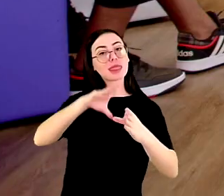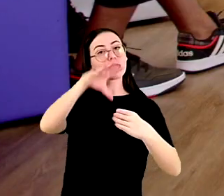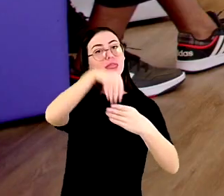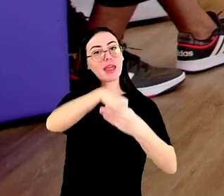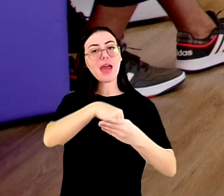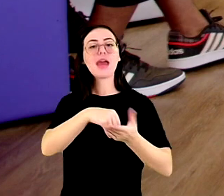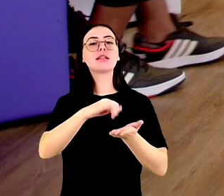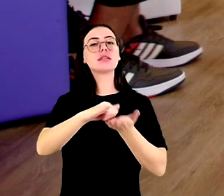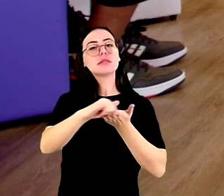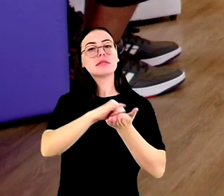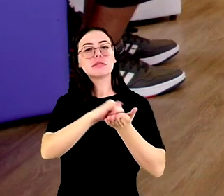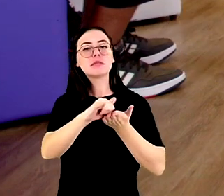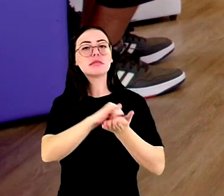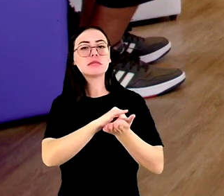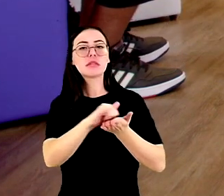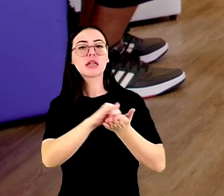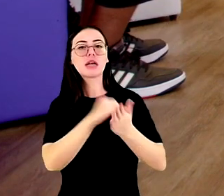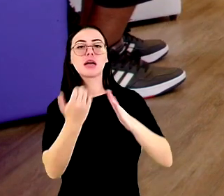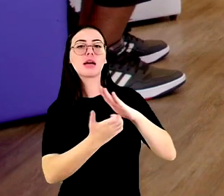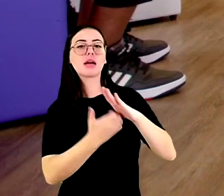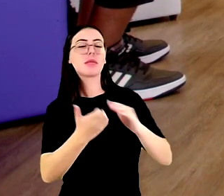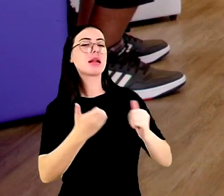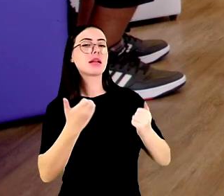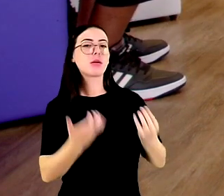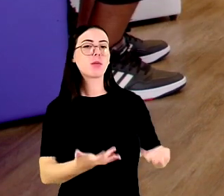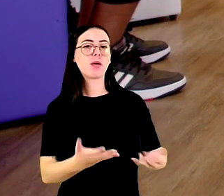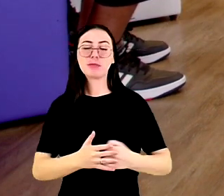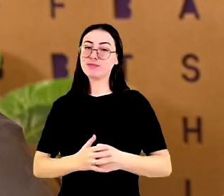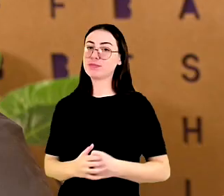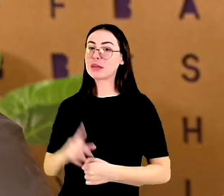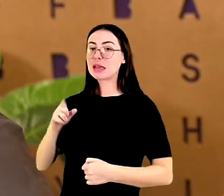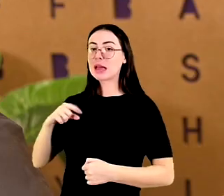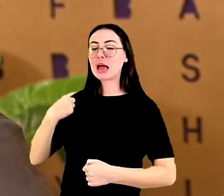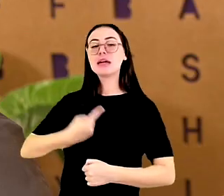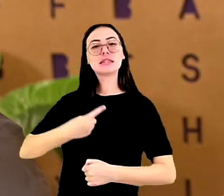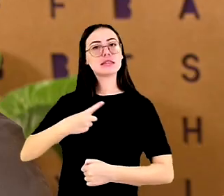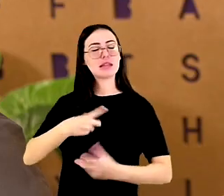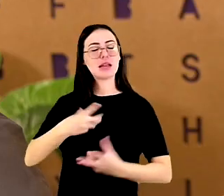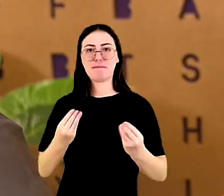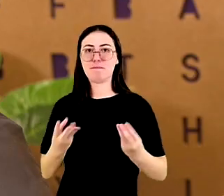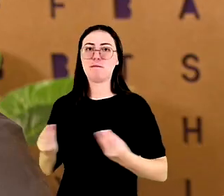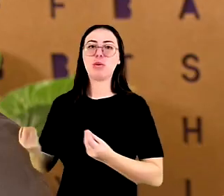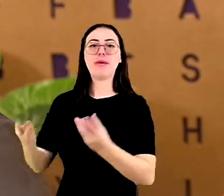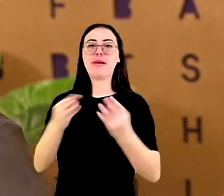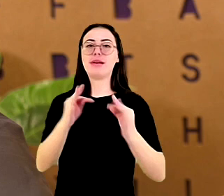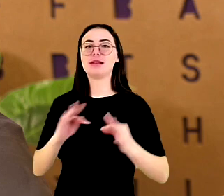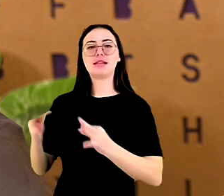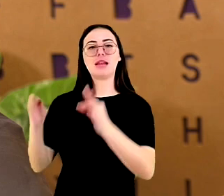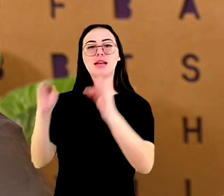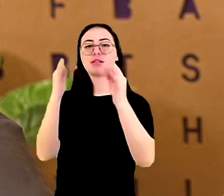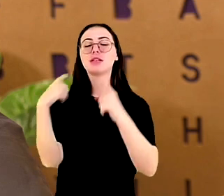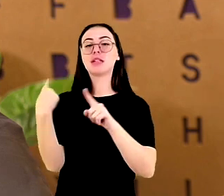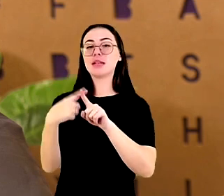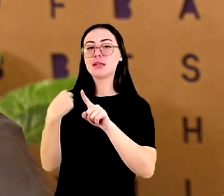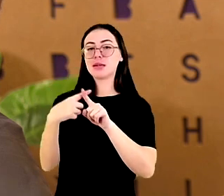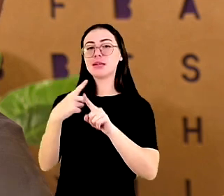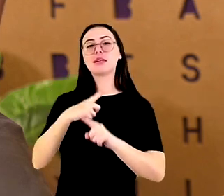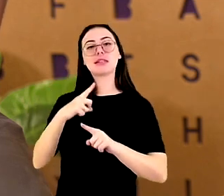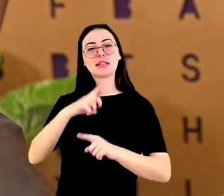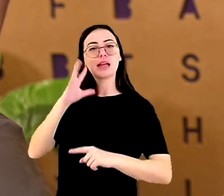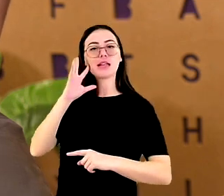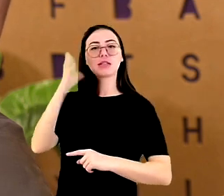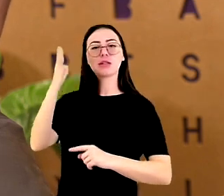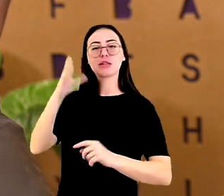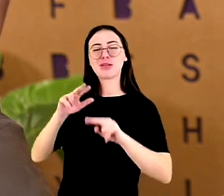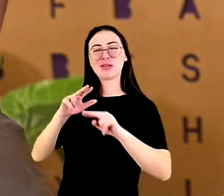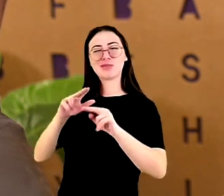pergunta e nossa solução ela é bastante completa nesse sentido, porque ela é uma solução IoT, né, uma solução com internet das coisas, ou seja, ela